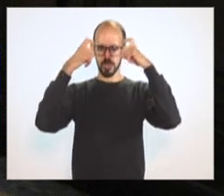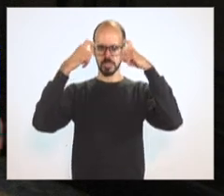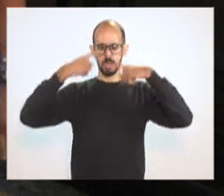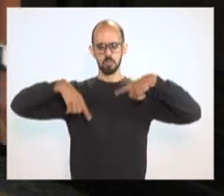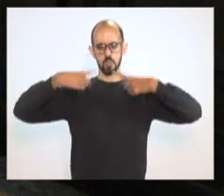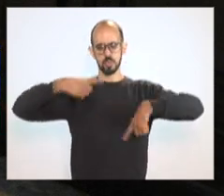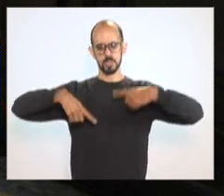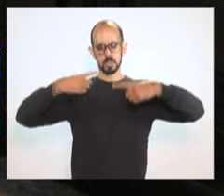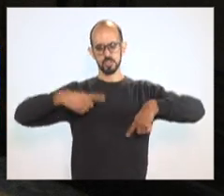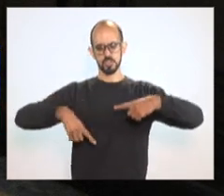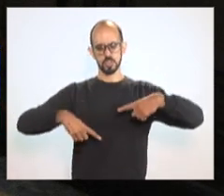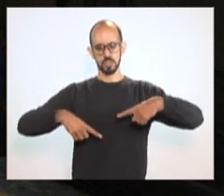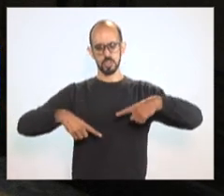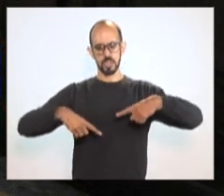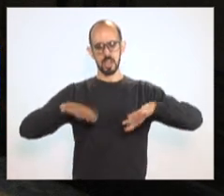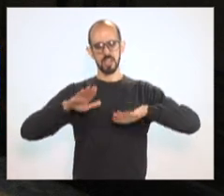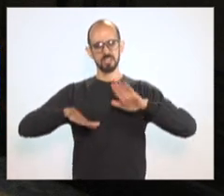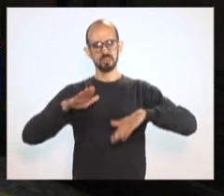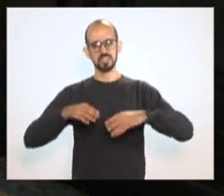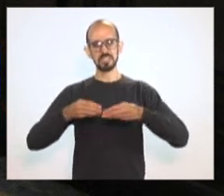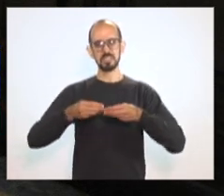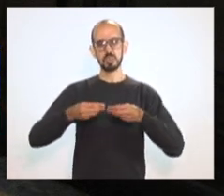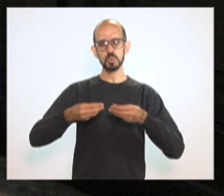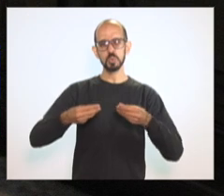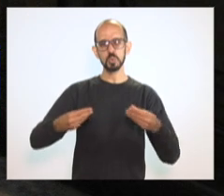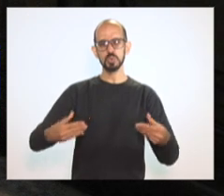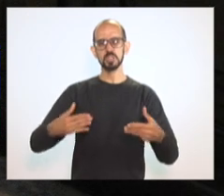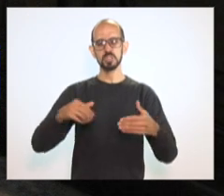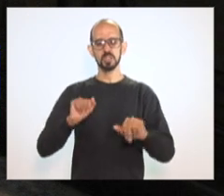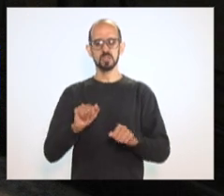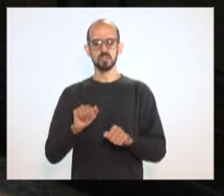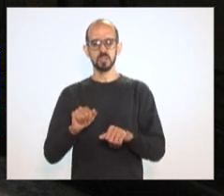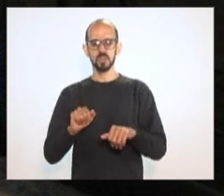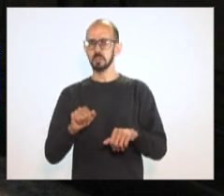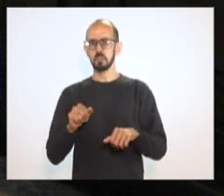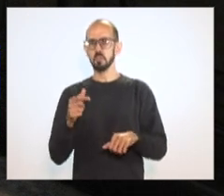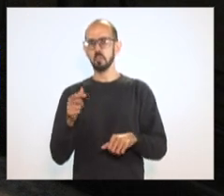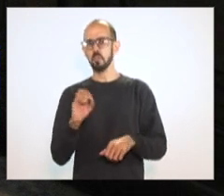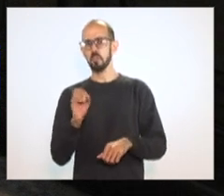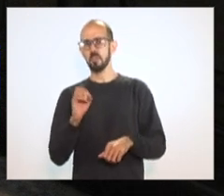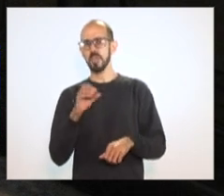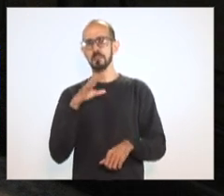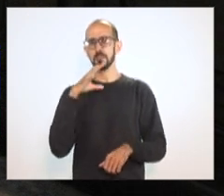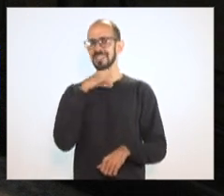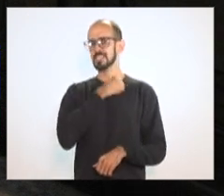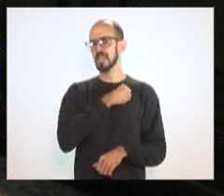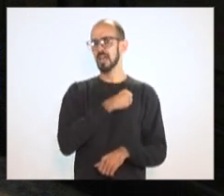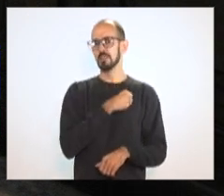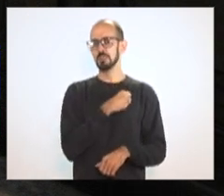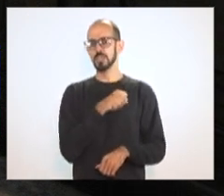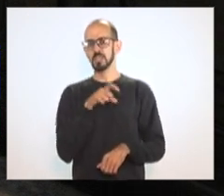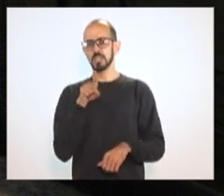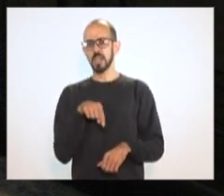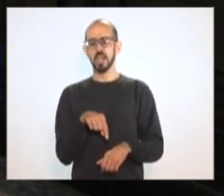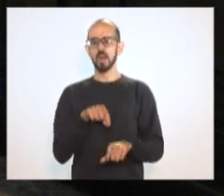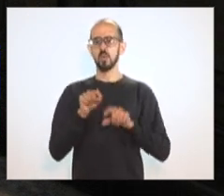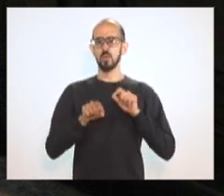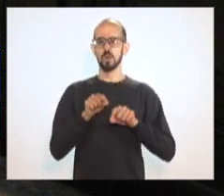às vezes é tão sutil às vezes é uma coisa que ninguém percebe né a falta de